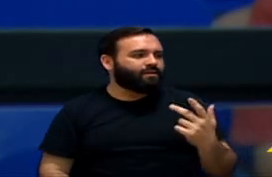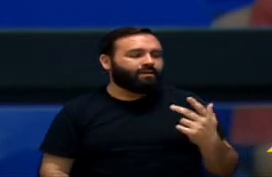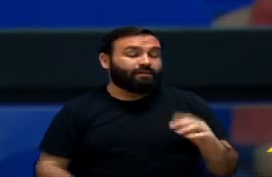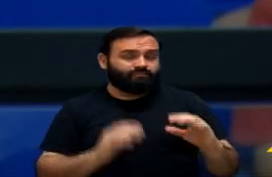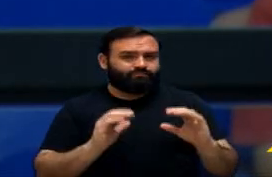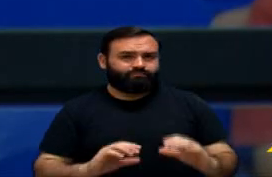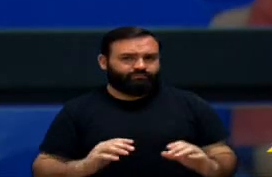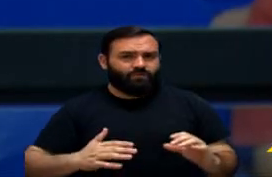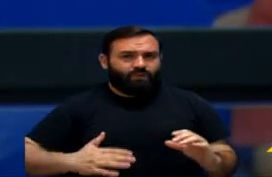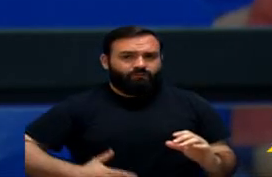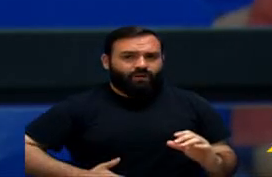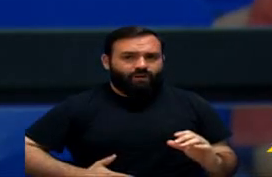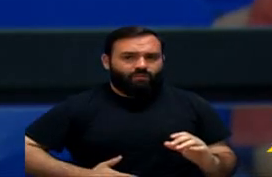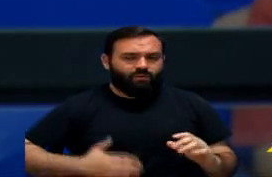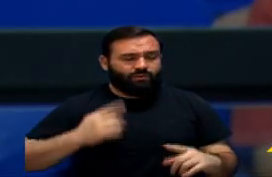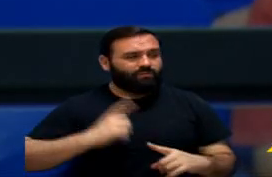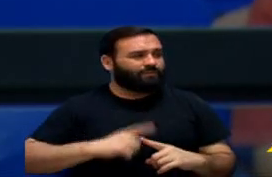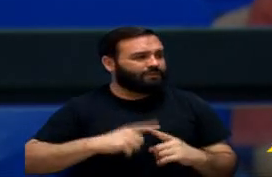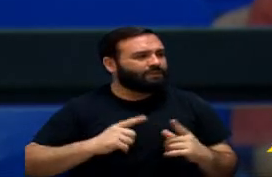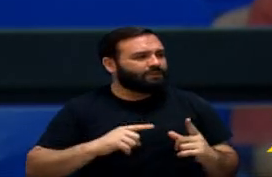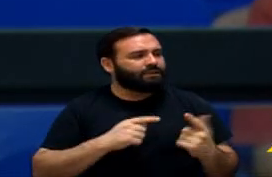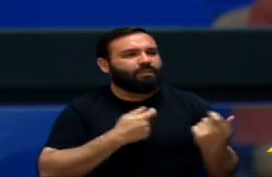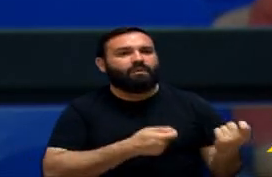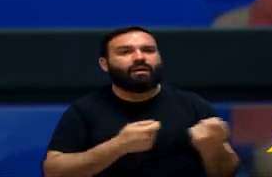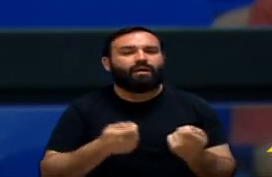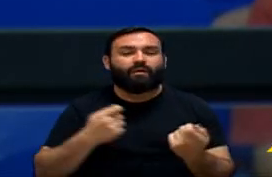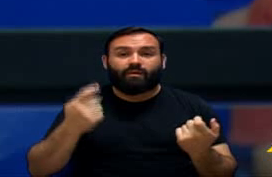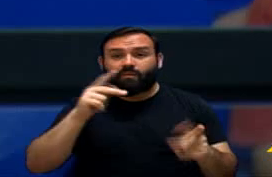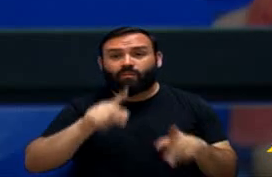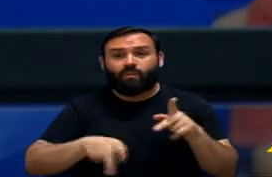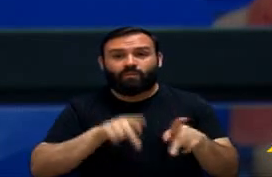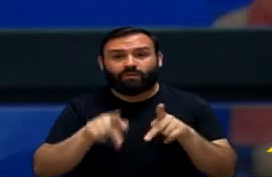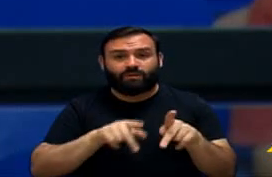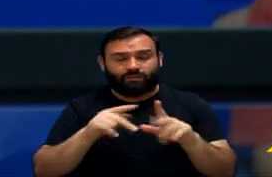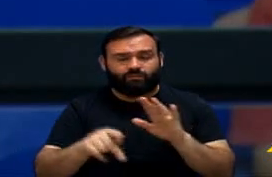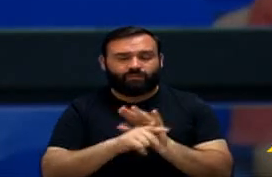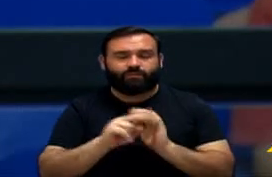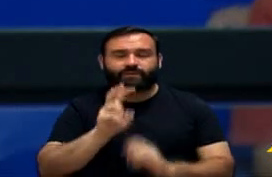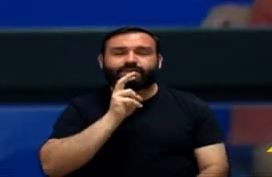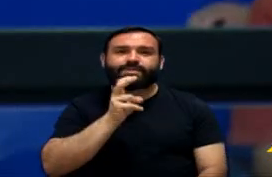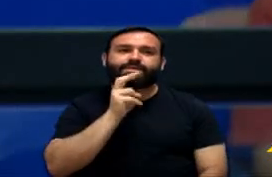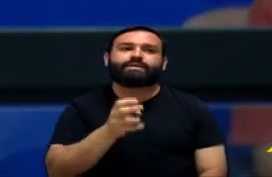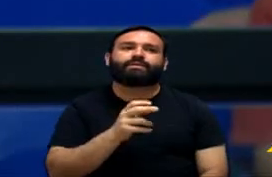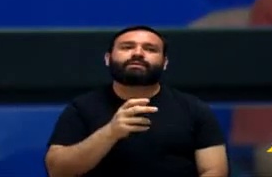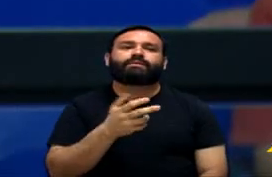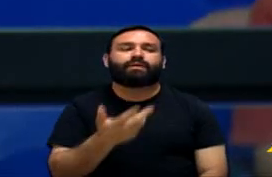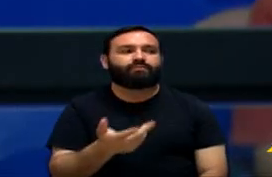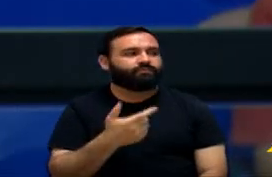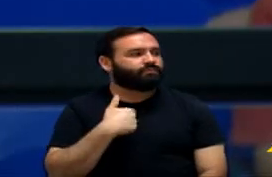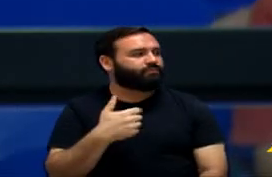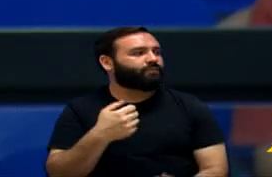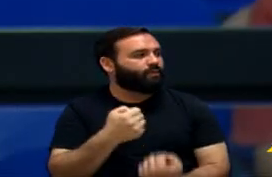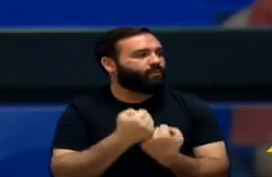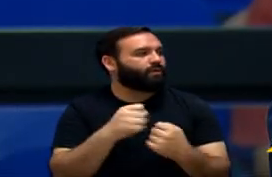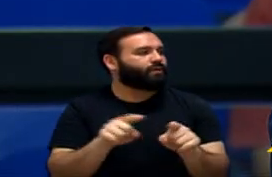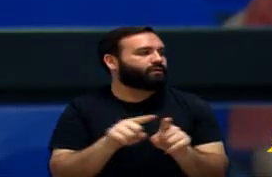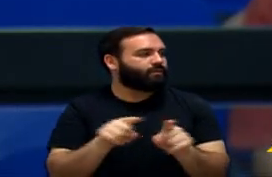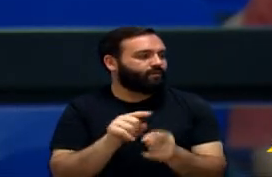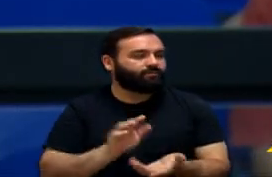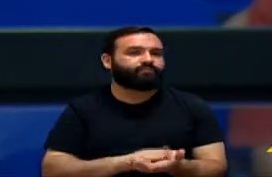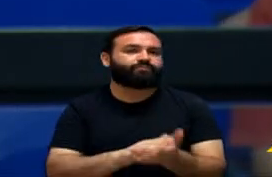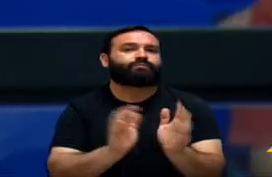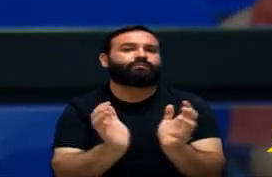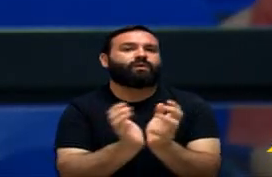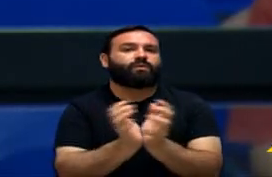cidadão vagabundo que perturba a população de sorocab Então queria apoiar e parabenizar os